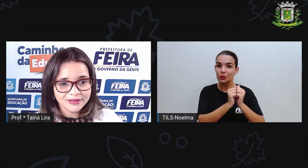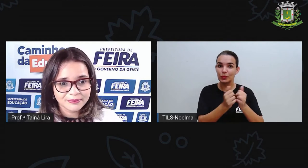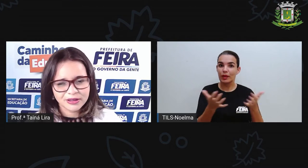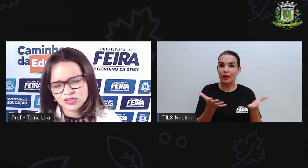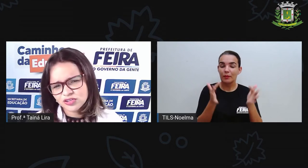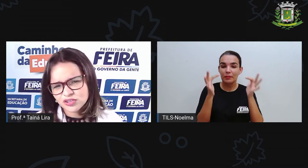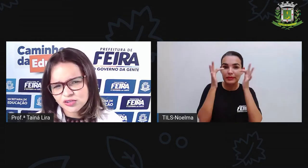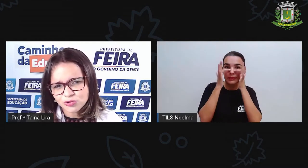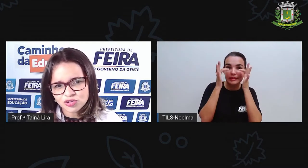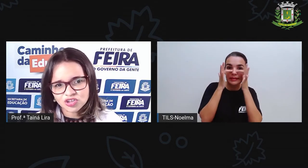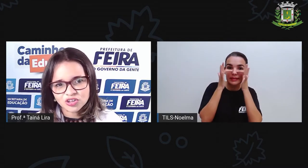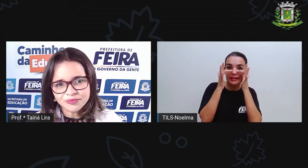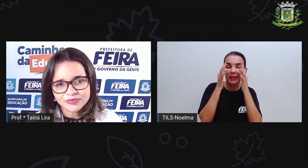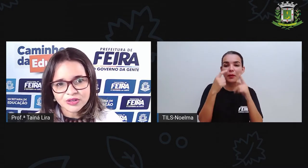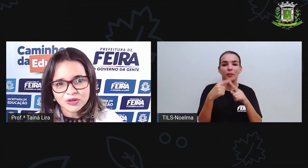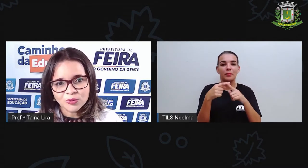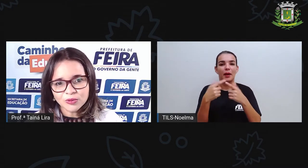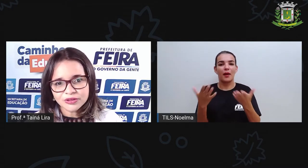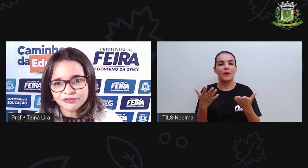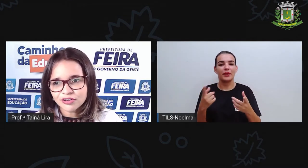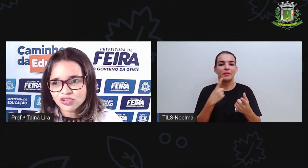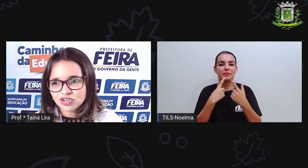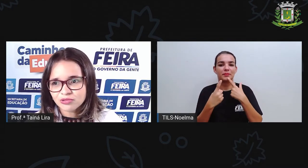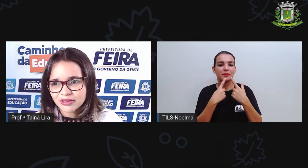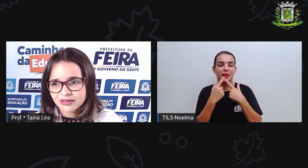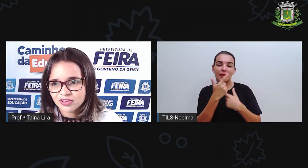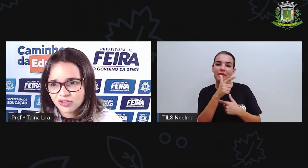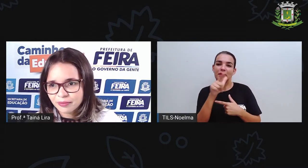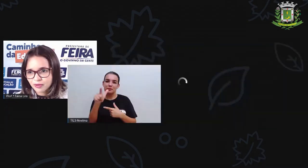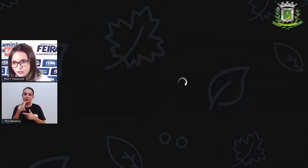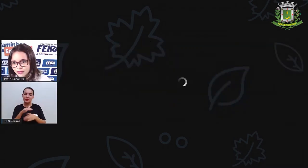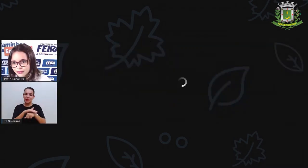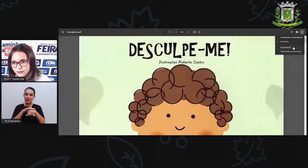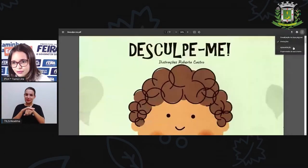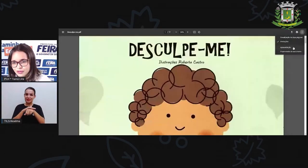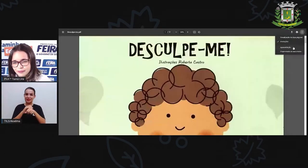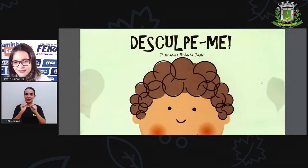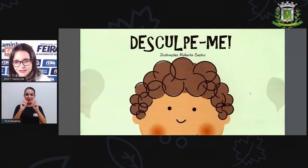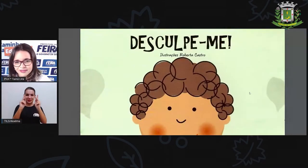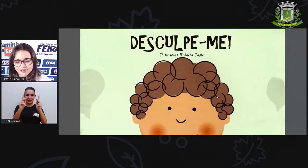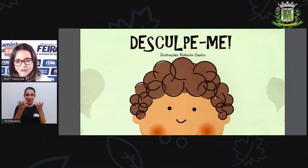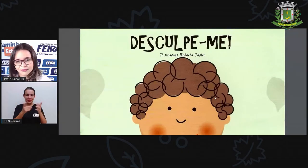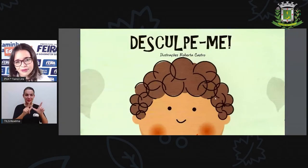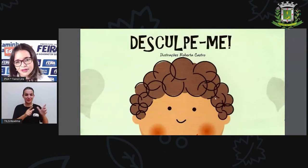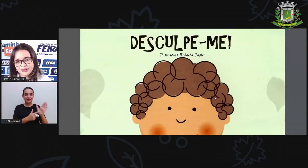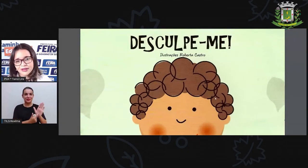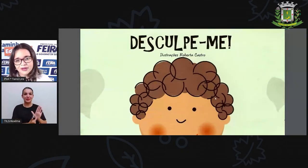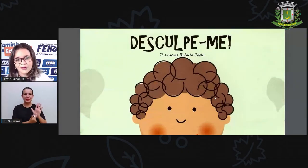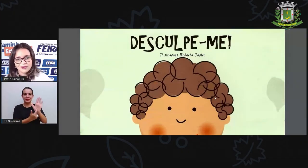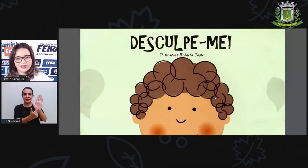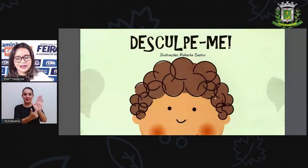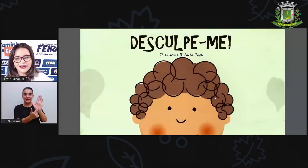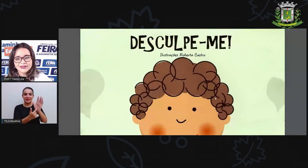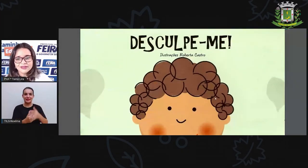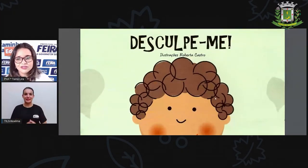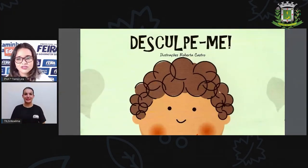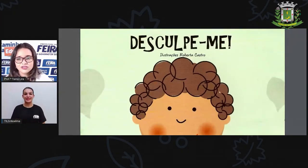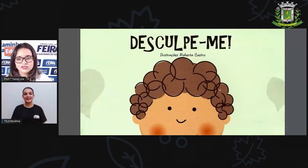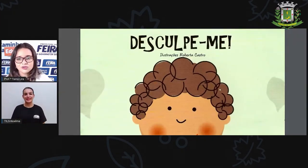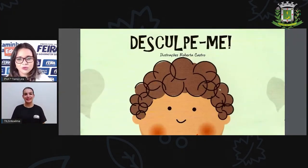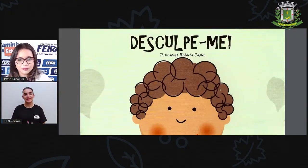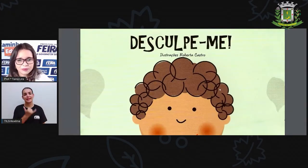tá? Para a gente discutir o que foi dito aqui. Deixa a Pró colocar no modo de apresentação também, olha lá,